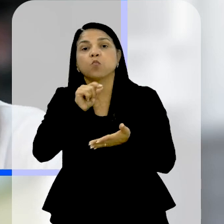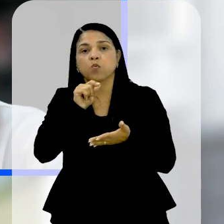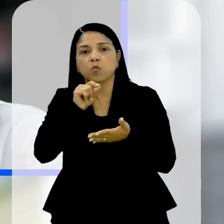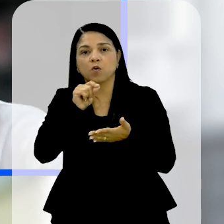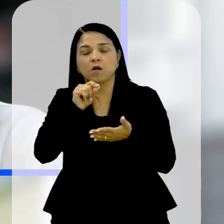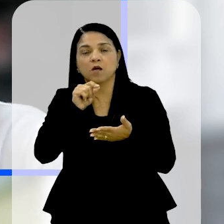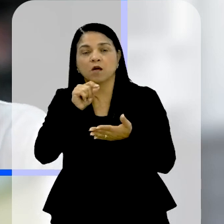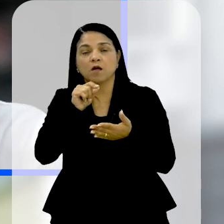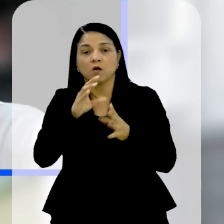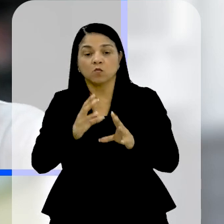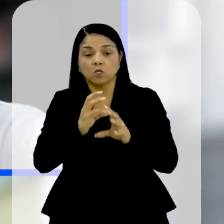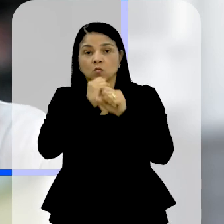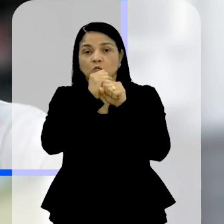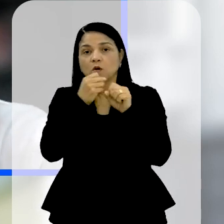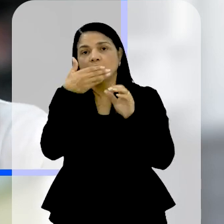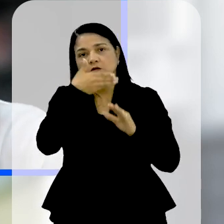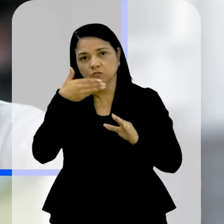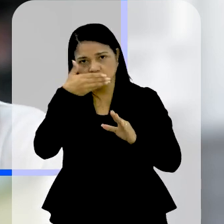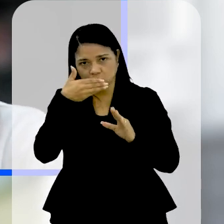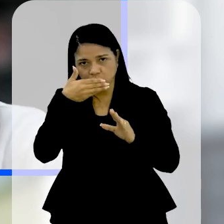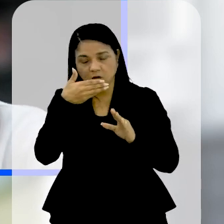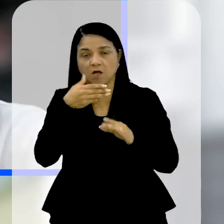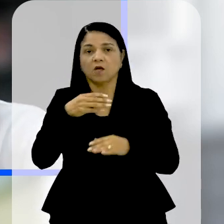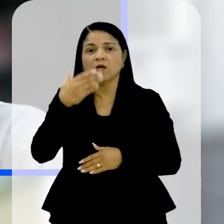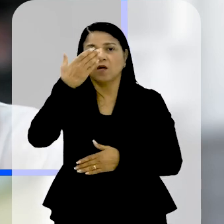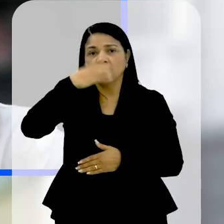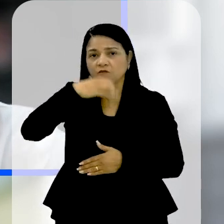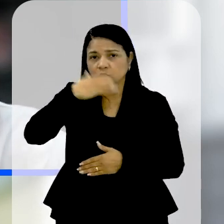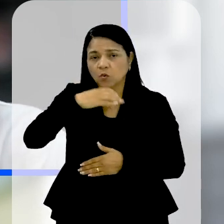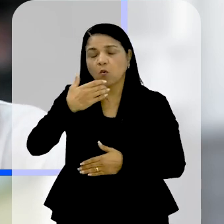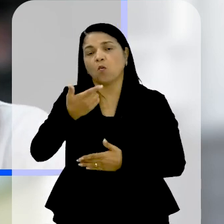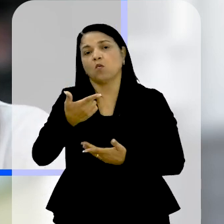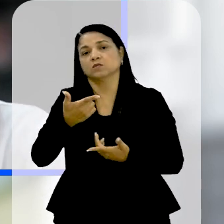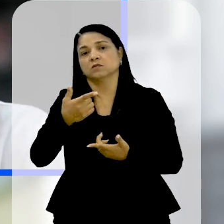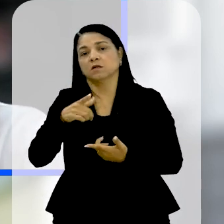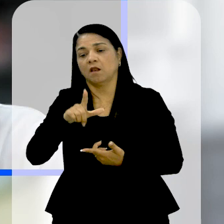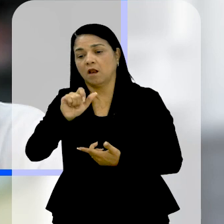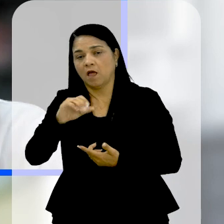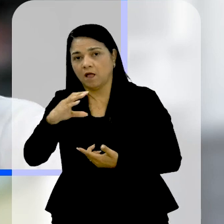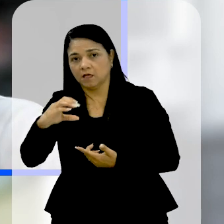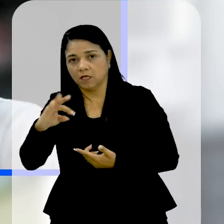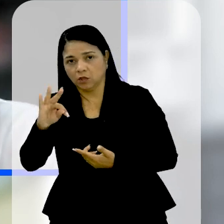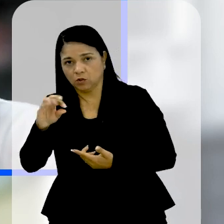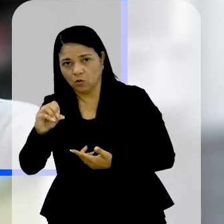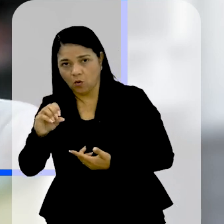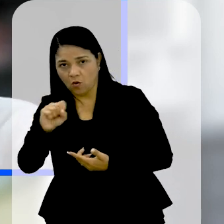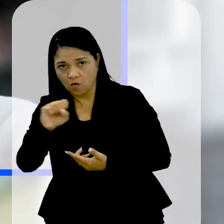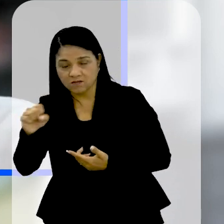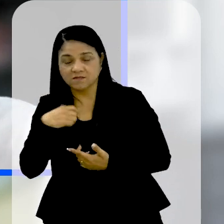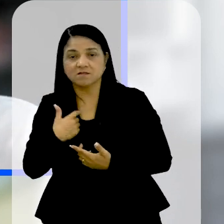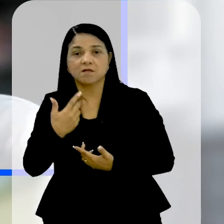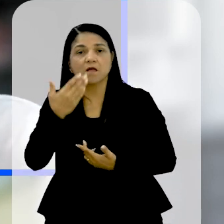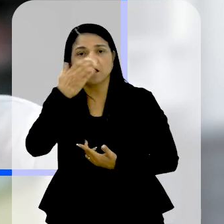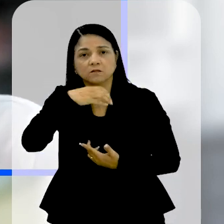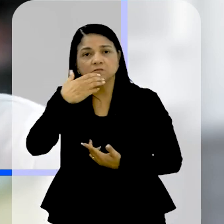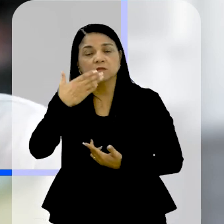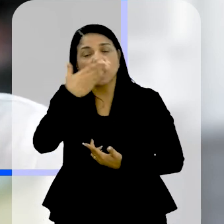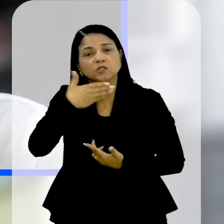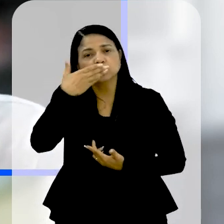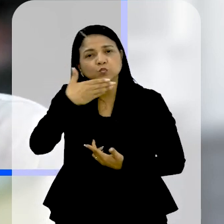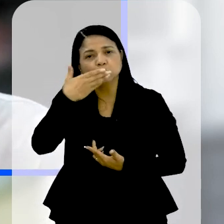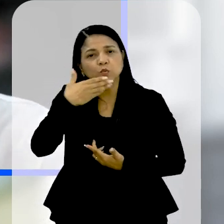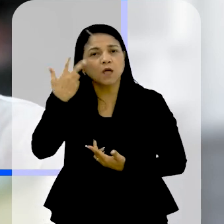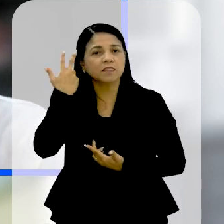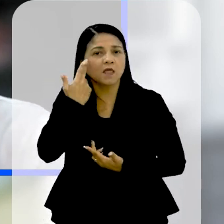colocar açúcar total. Isso incluindo frutose, incluindo lactose, que são açúcares naturais, né? Naturais